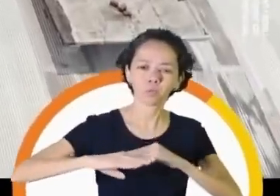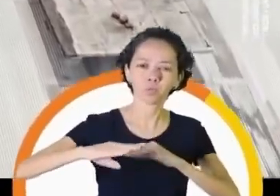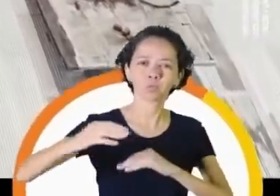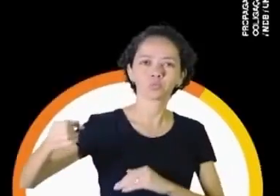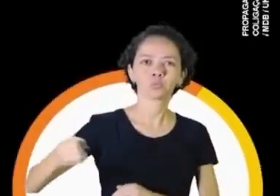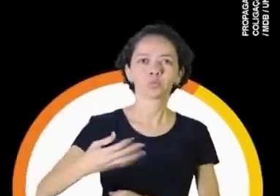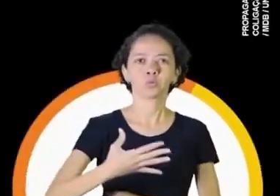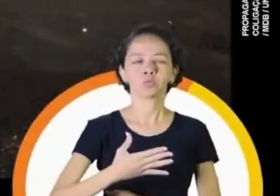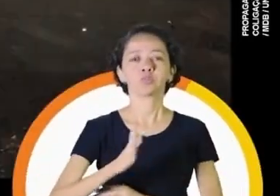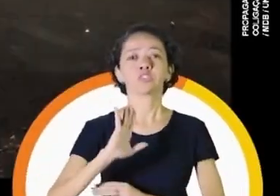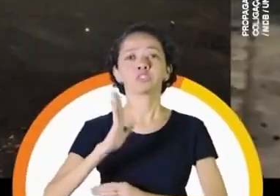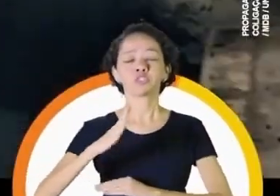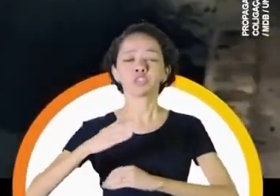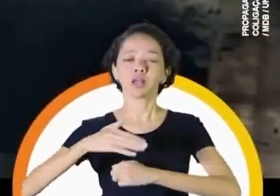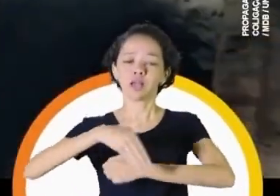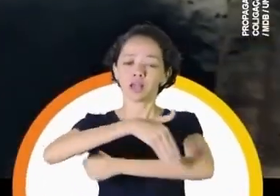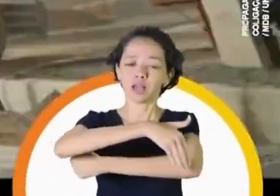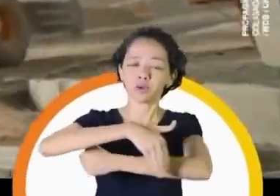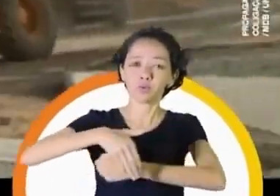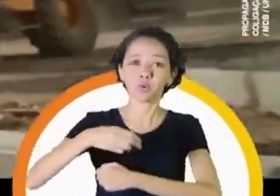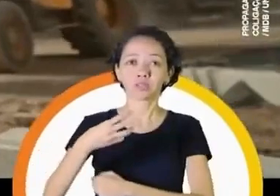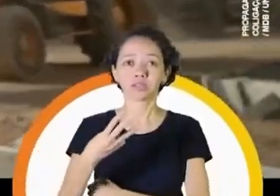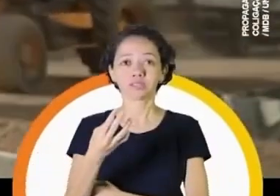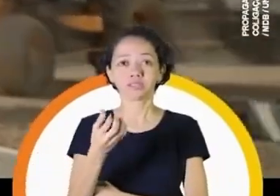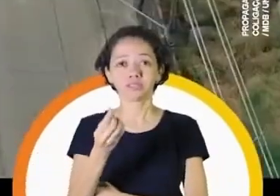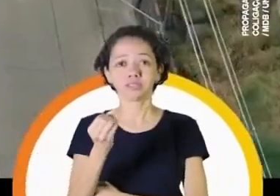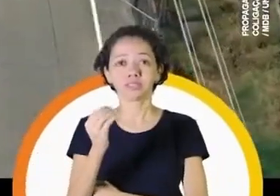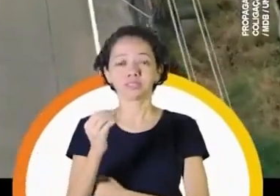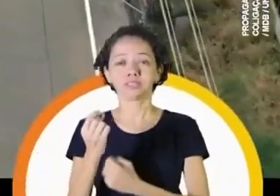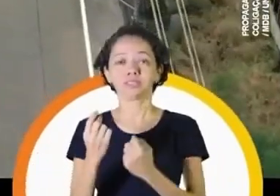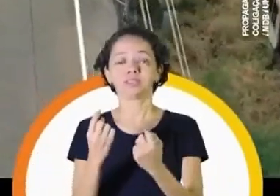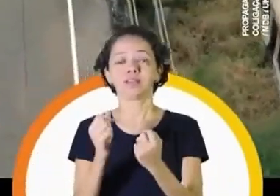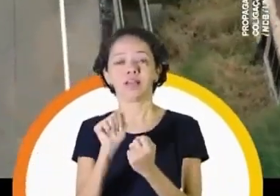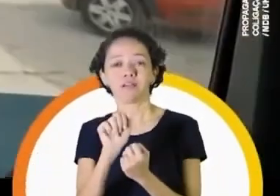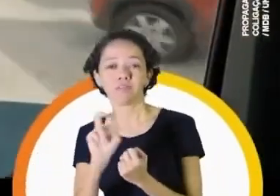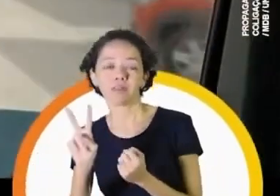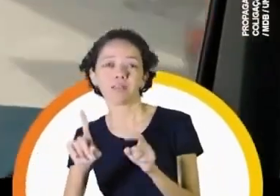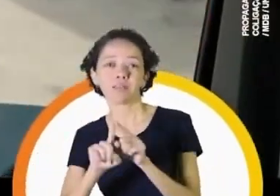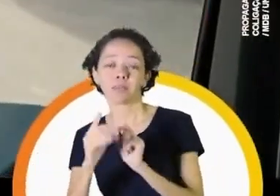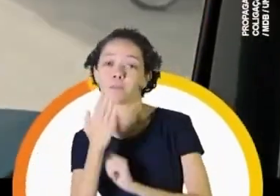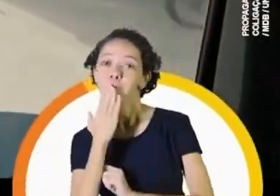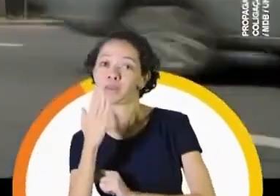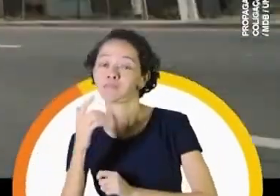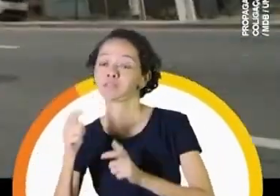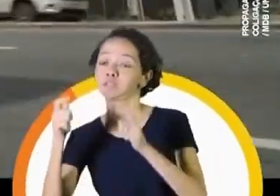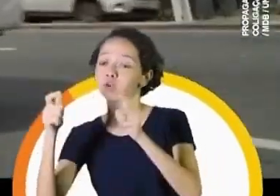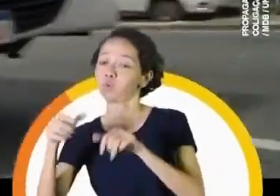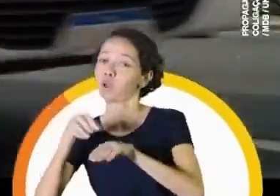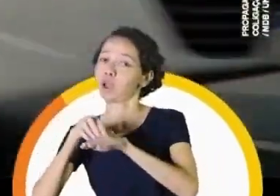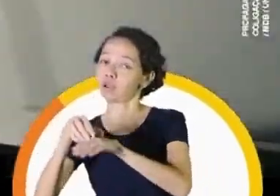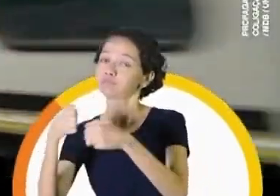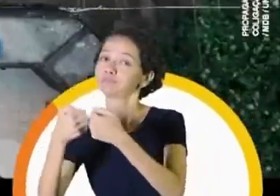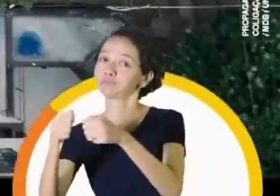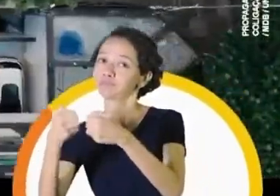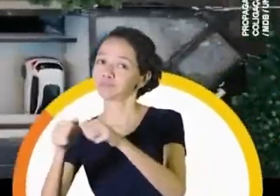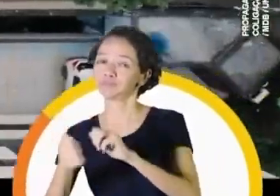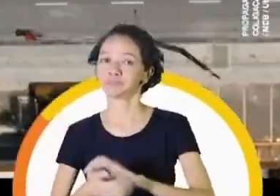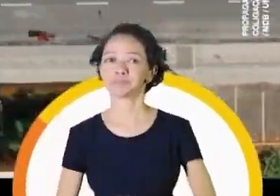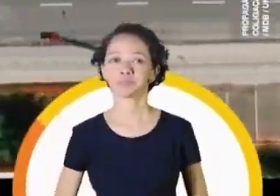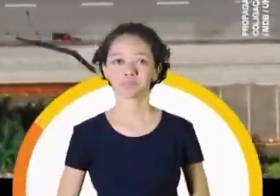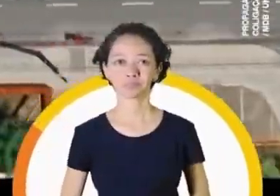de novo asfalto. Foram recapeadas 360 ruas e avenidas, dando preferência às rotas de ônibus.